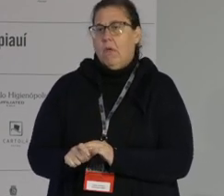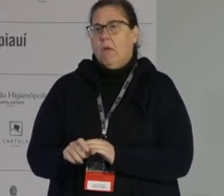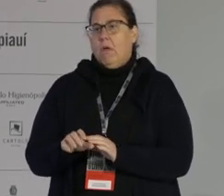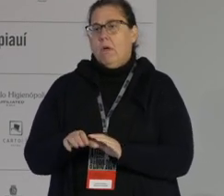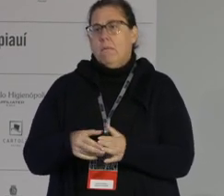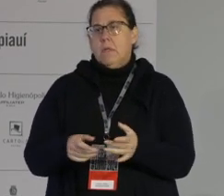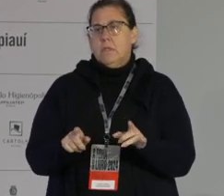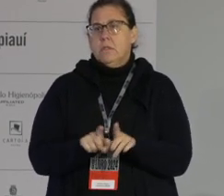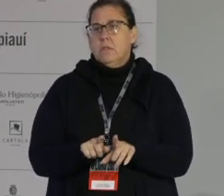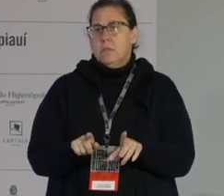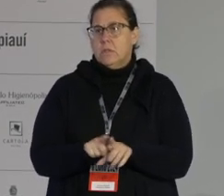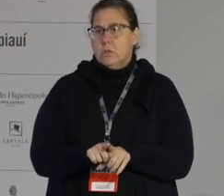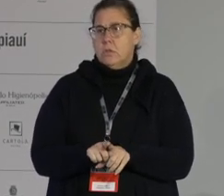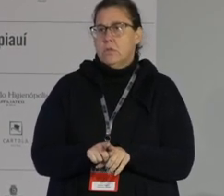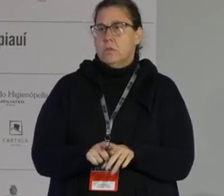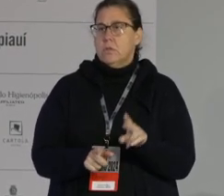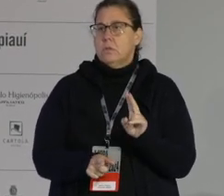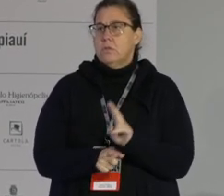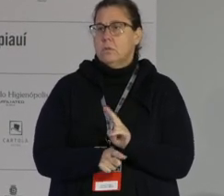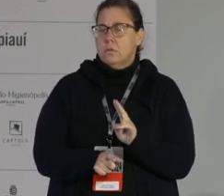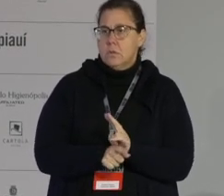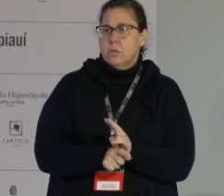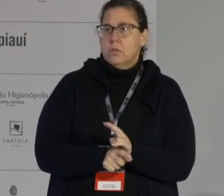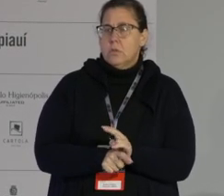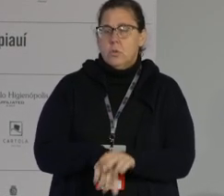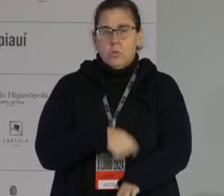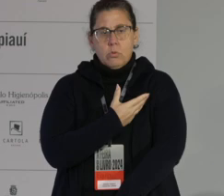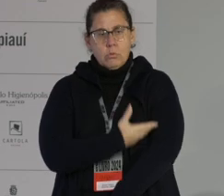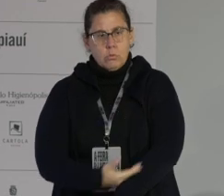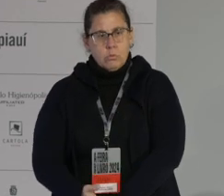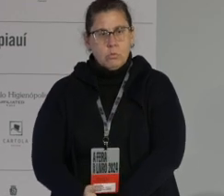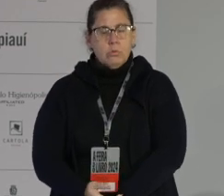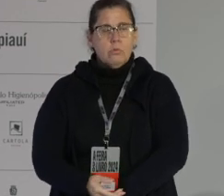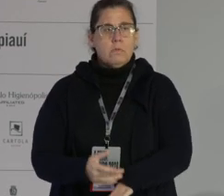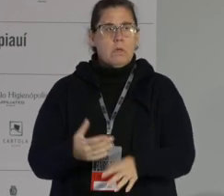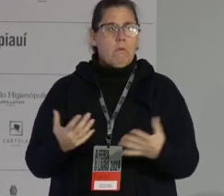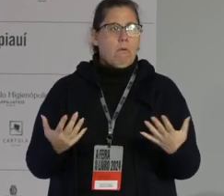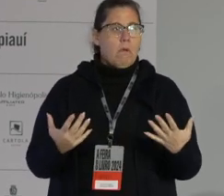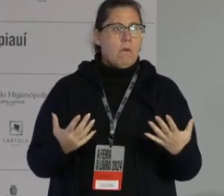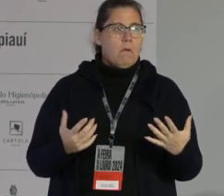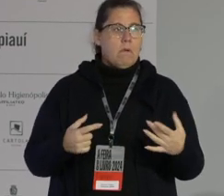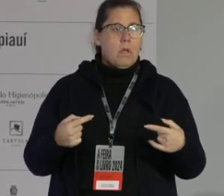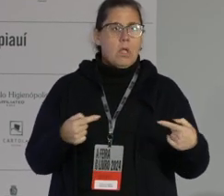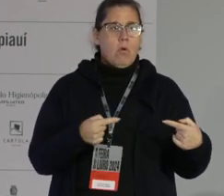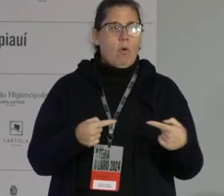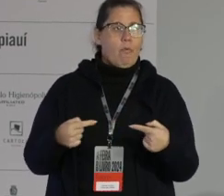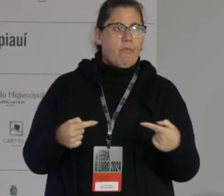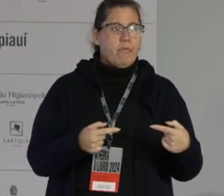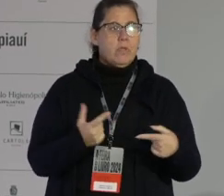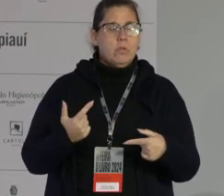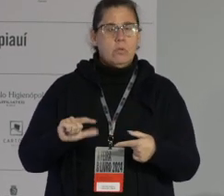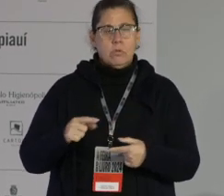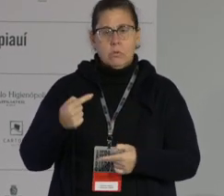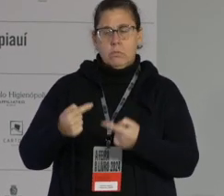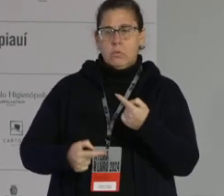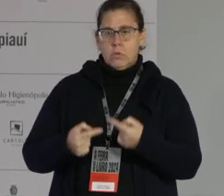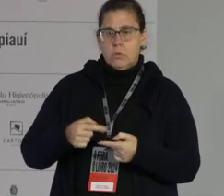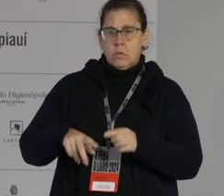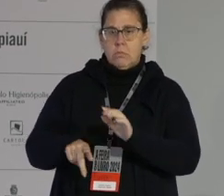mas, ao mesmo tempo, um pouco conservadora, que aí entra em conflito com esse outro grupo político, que é o Secto da